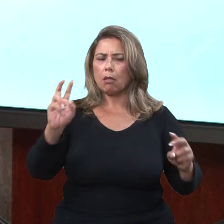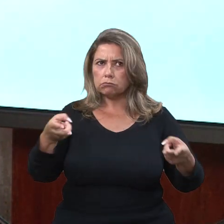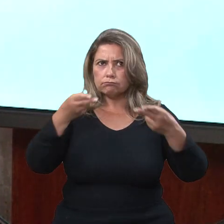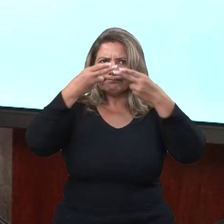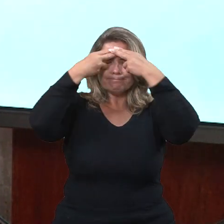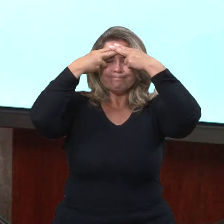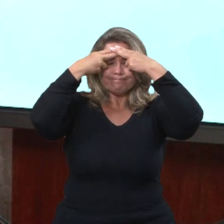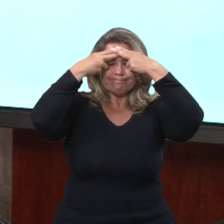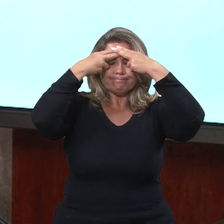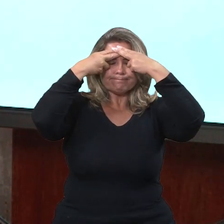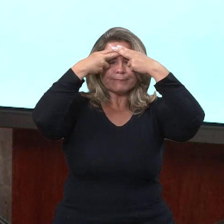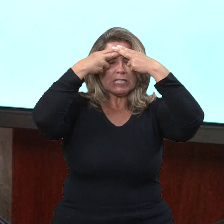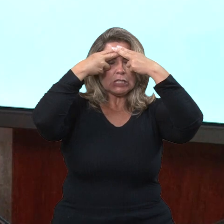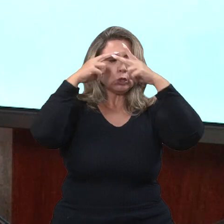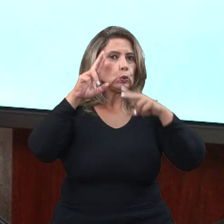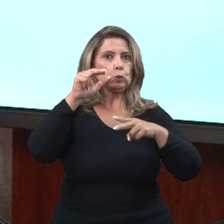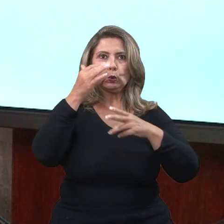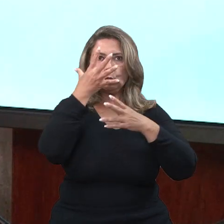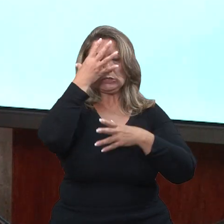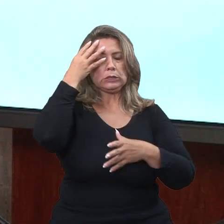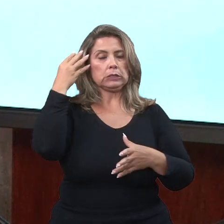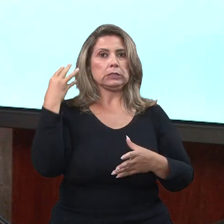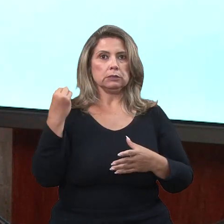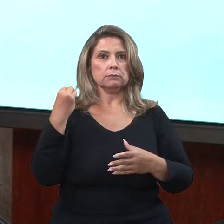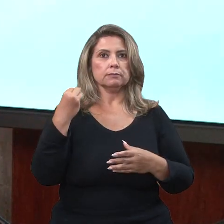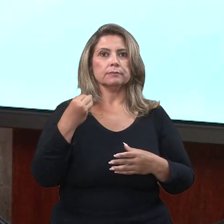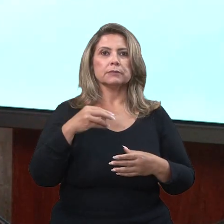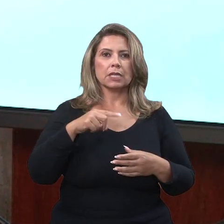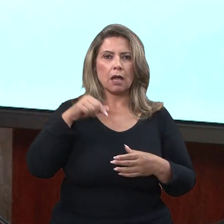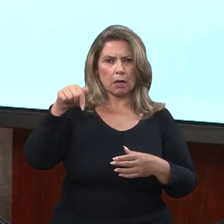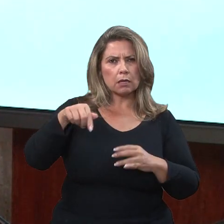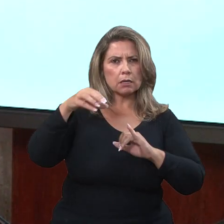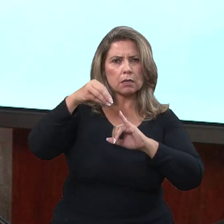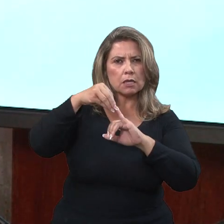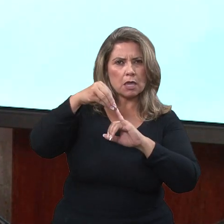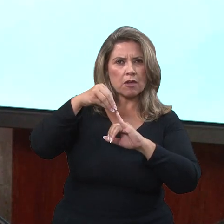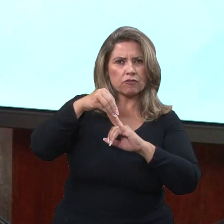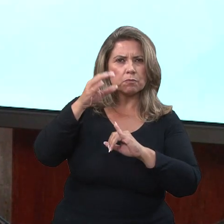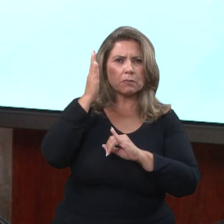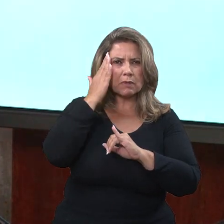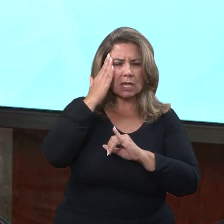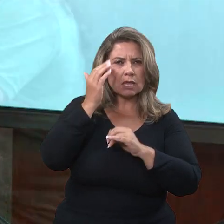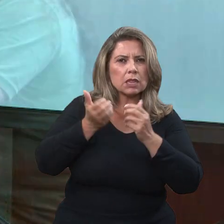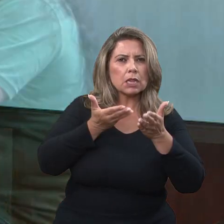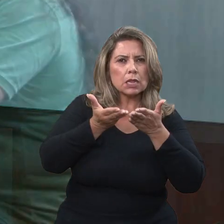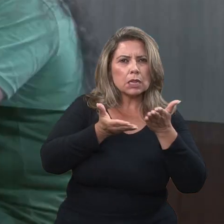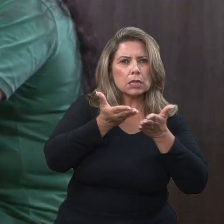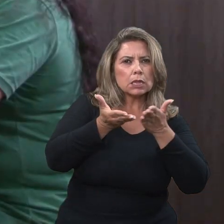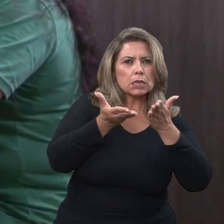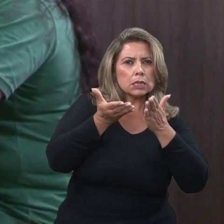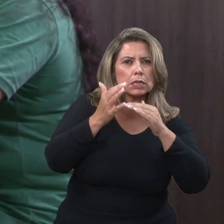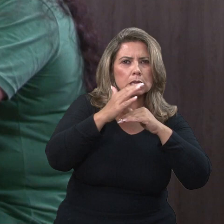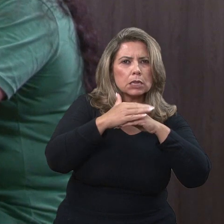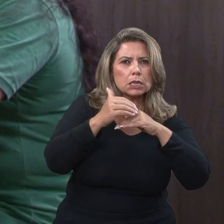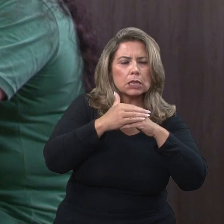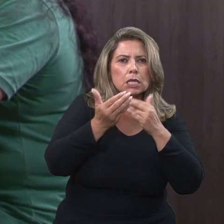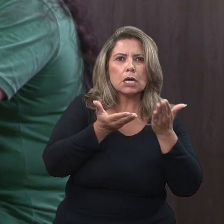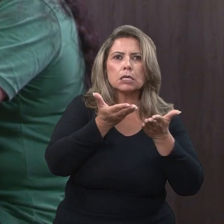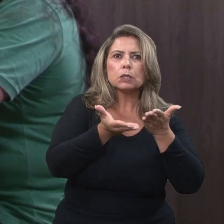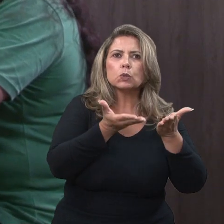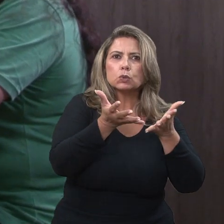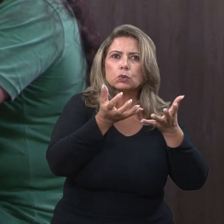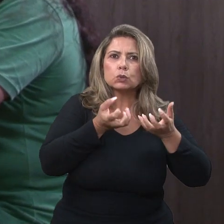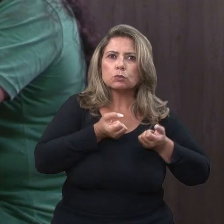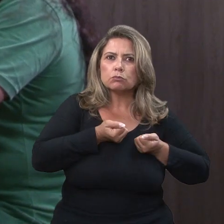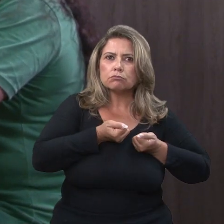tem fim, fica na memória, né? Uhum. Tem acolhimento aqui no IFB? Tem sim. E aí eu destaco o papel dos núcleos de gênero